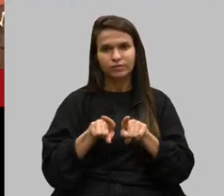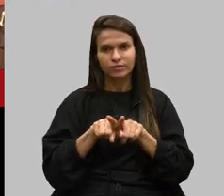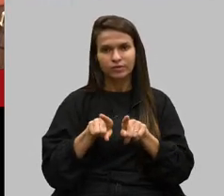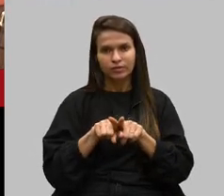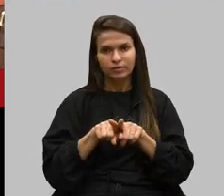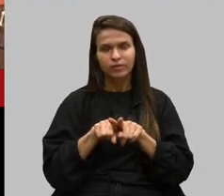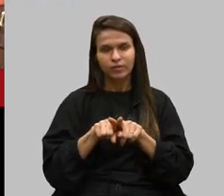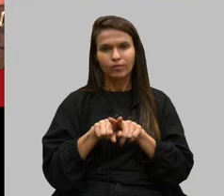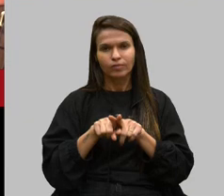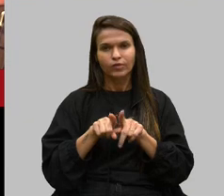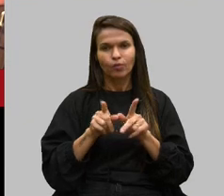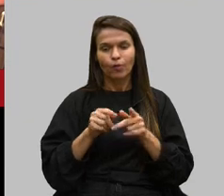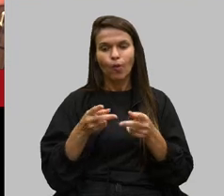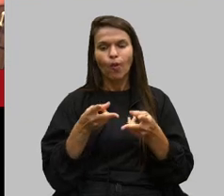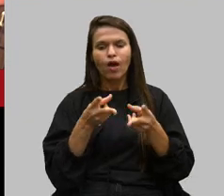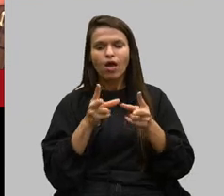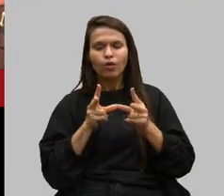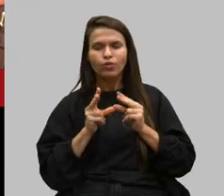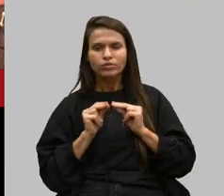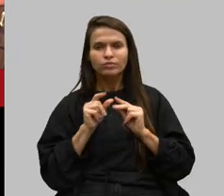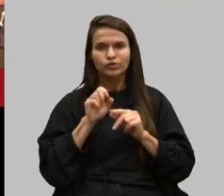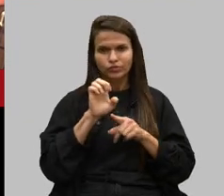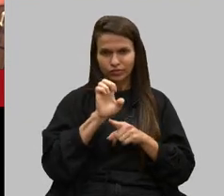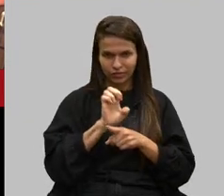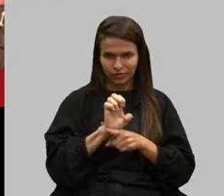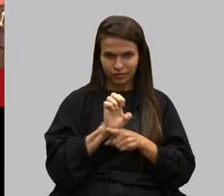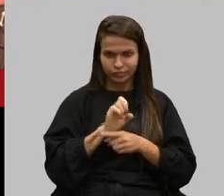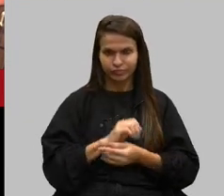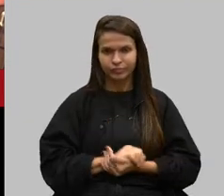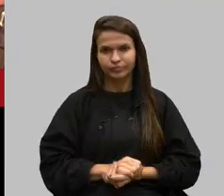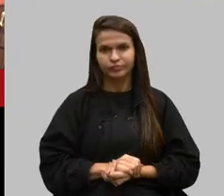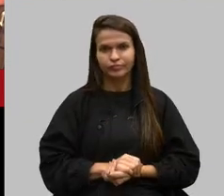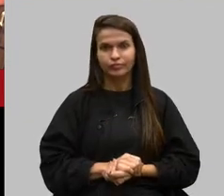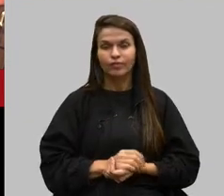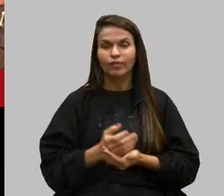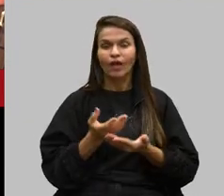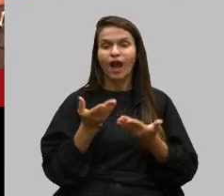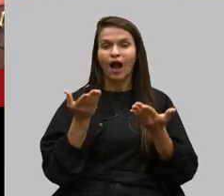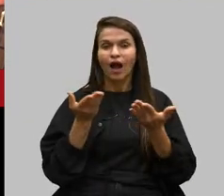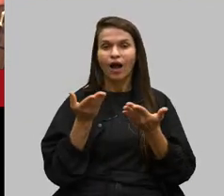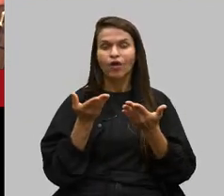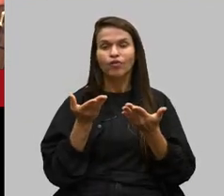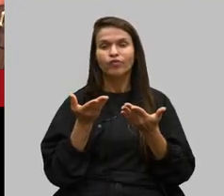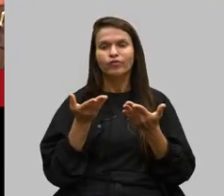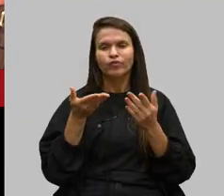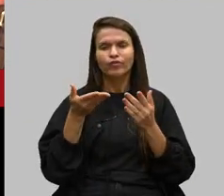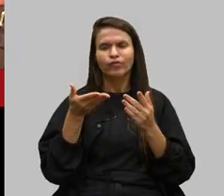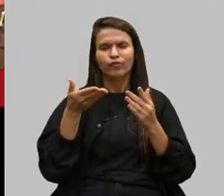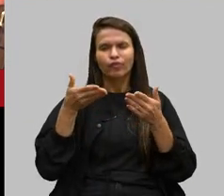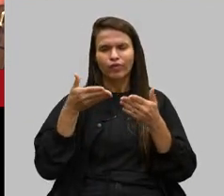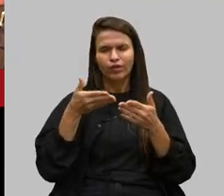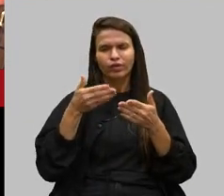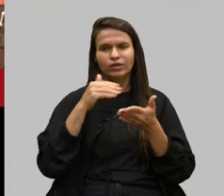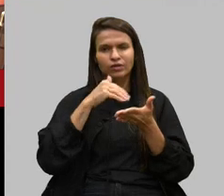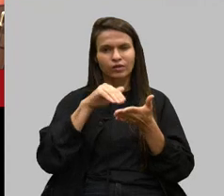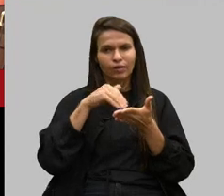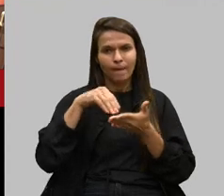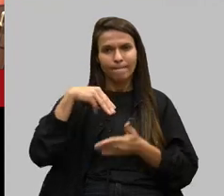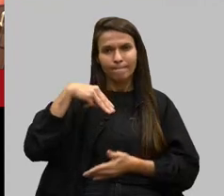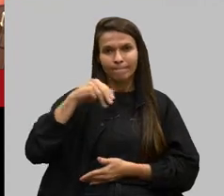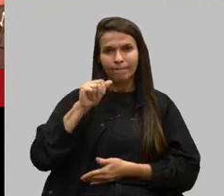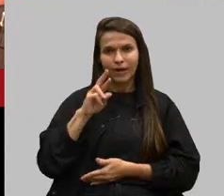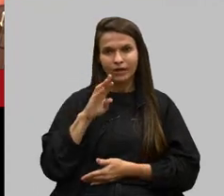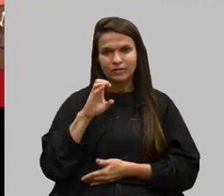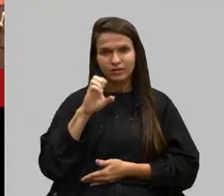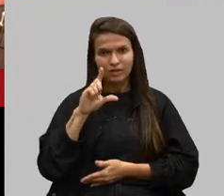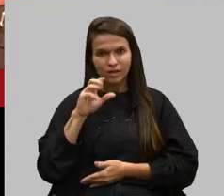crescimento do Estado eu queria me dirigir a palavra também ao ao secretário Marcelo ar